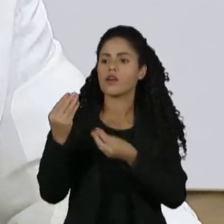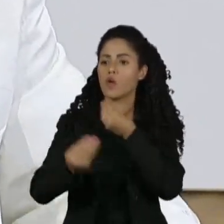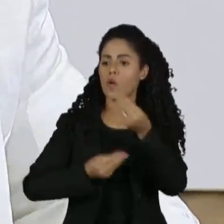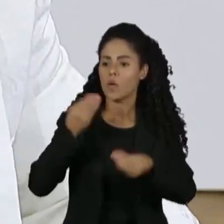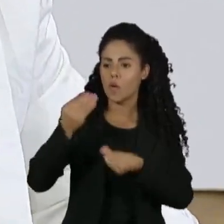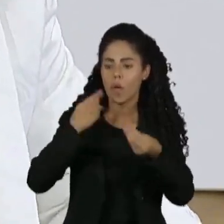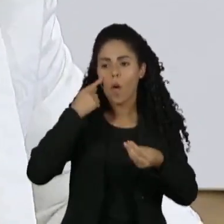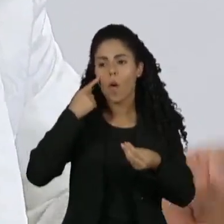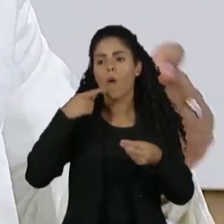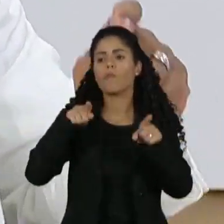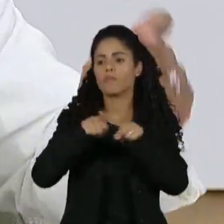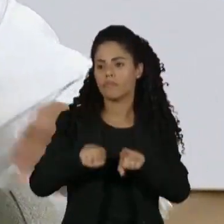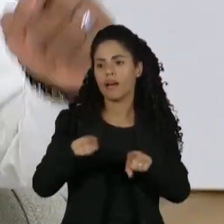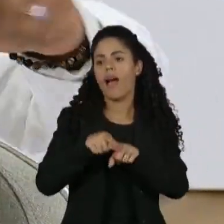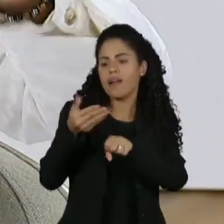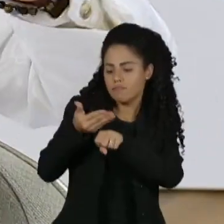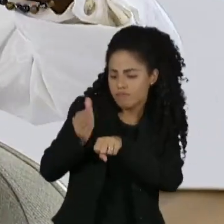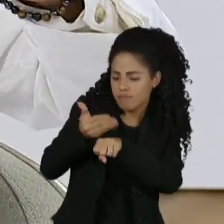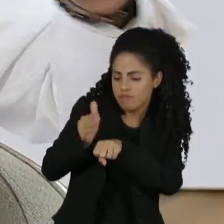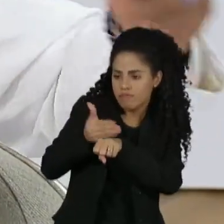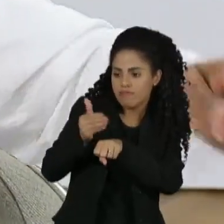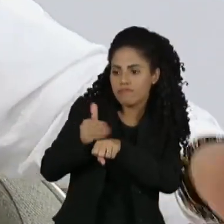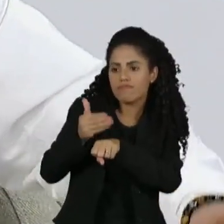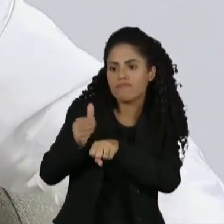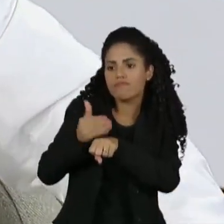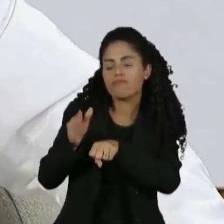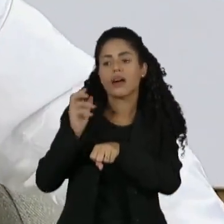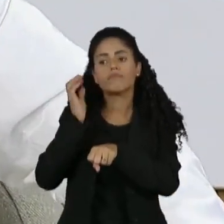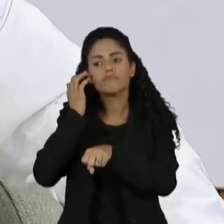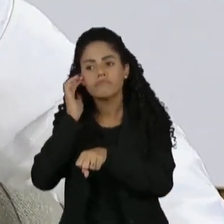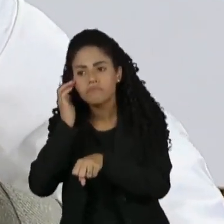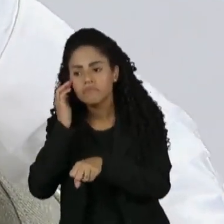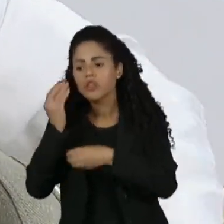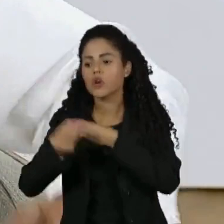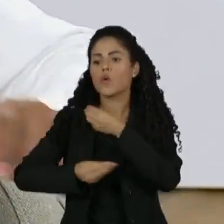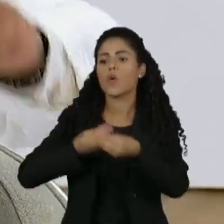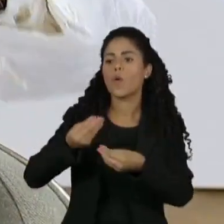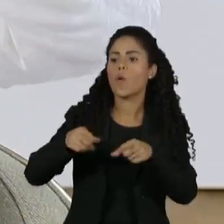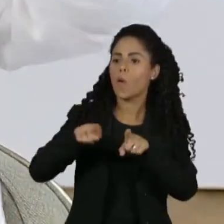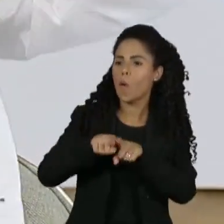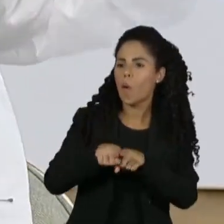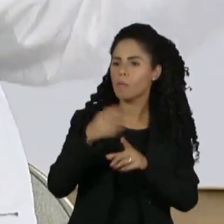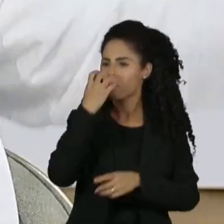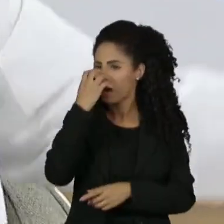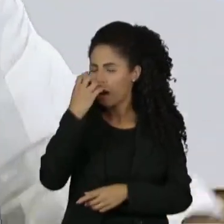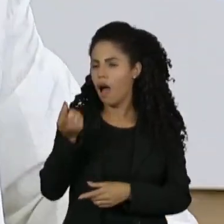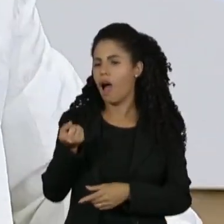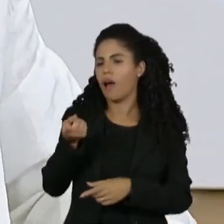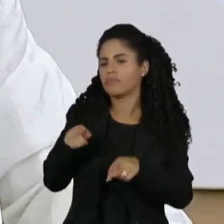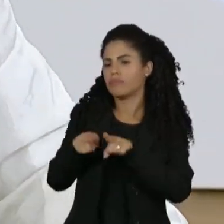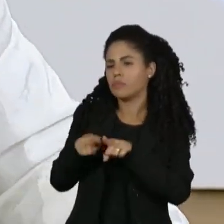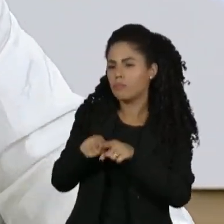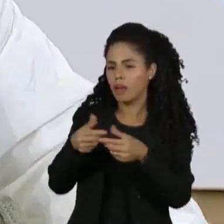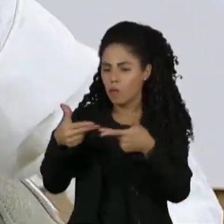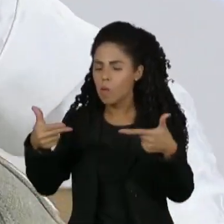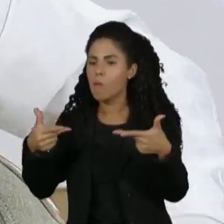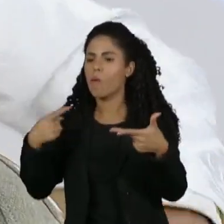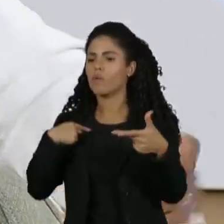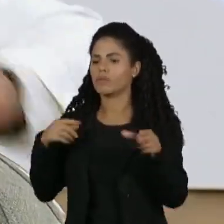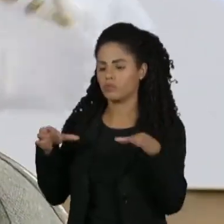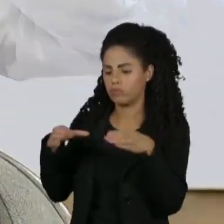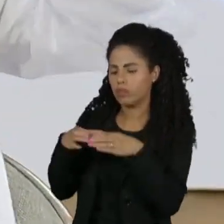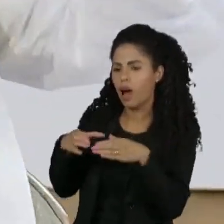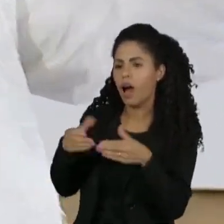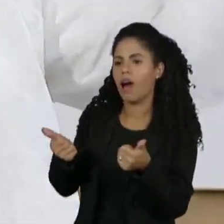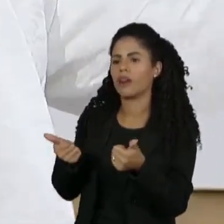eu vou vou ver o programa ensaio eu vou vou ver jogos de de palhaço Então vou ver lá sei lá e vou ver coisas do groso